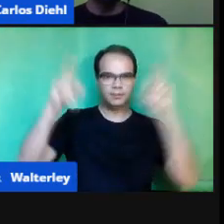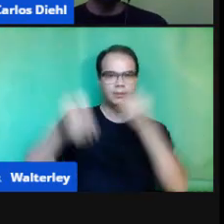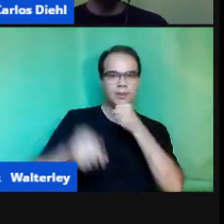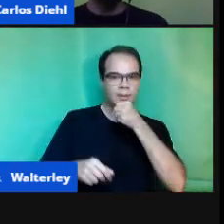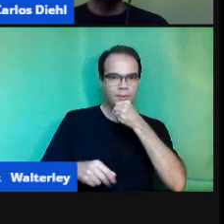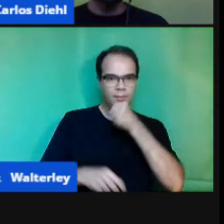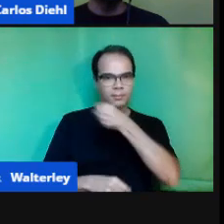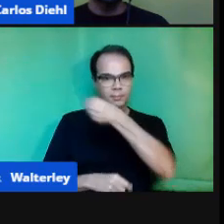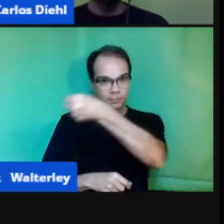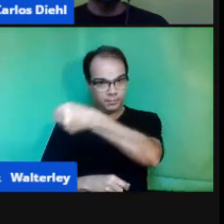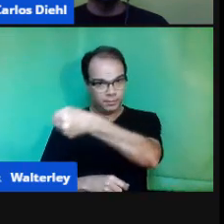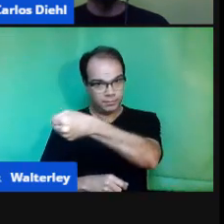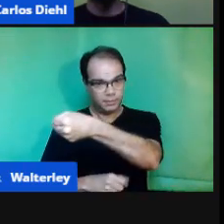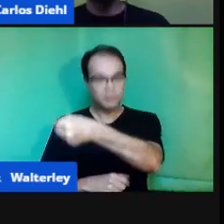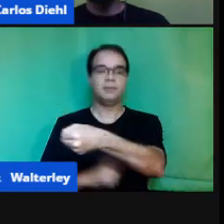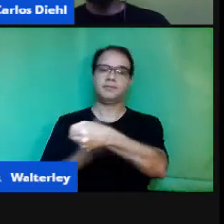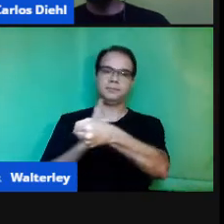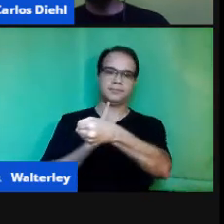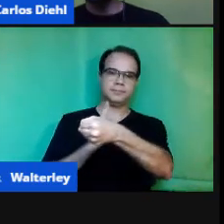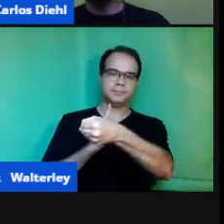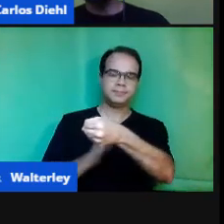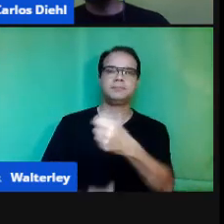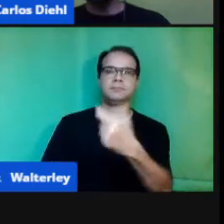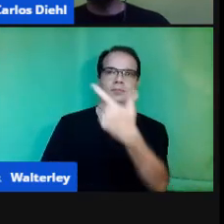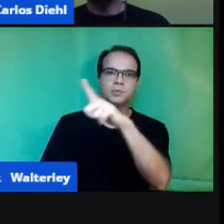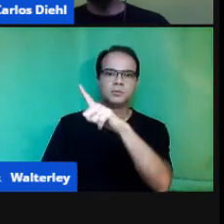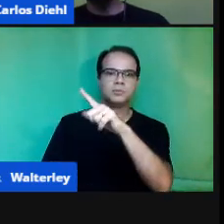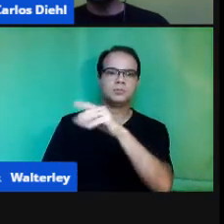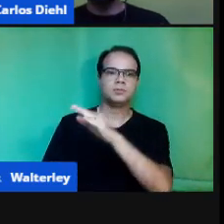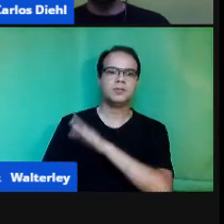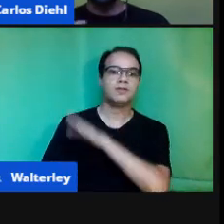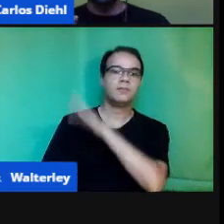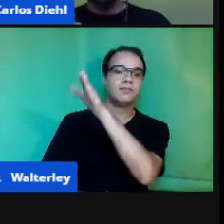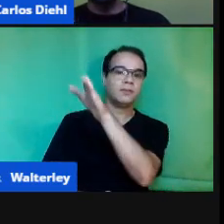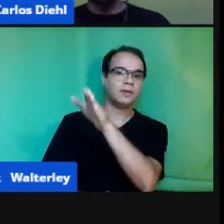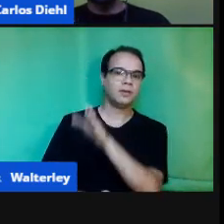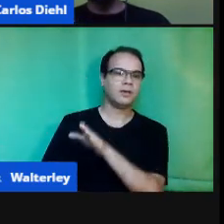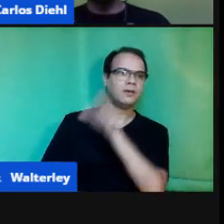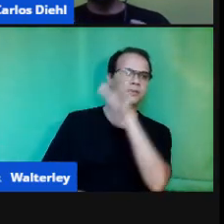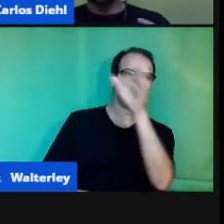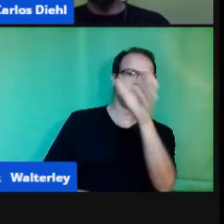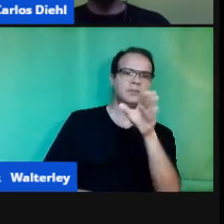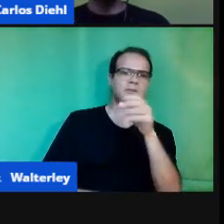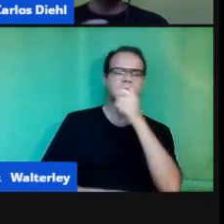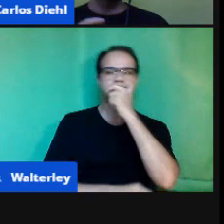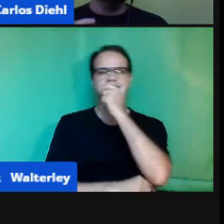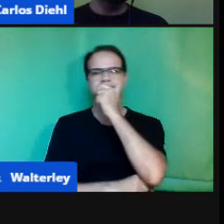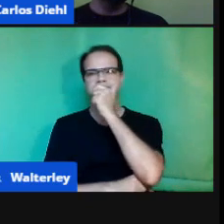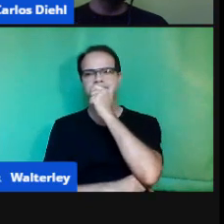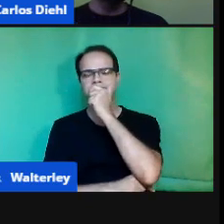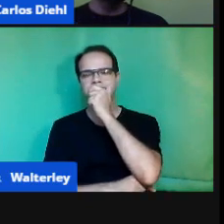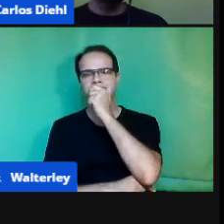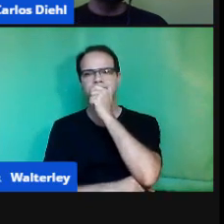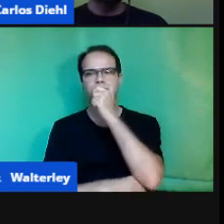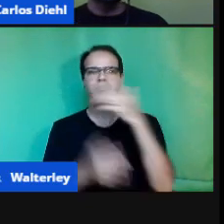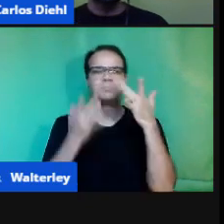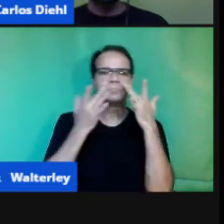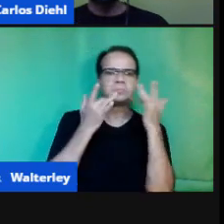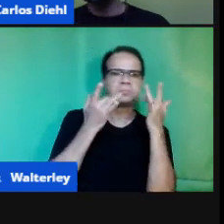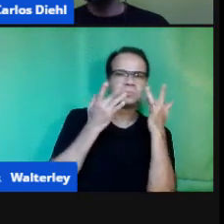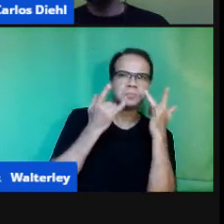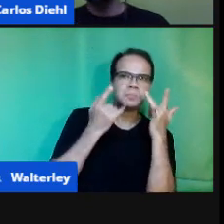interage mais com o entrevistador. Ele frequentemente une questões artísticas com